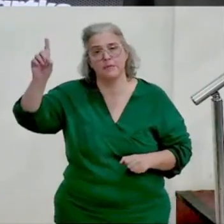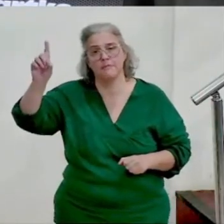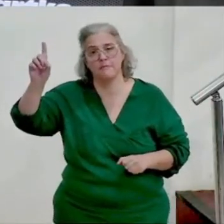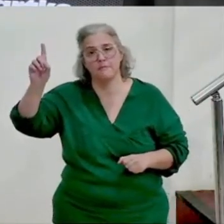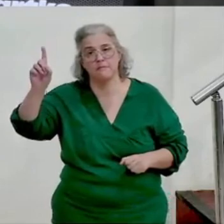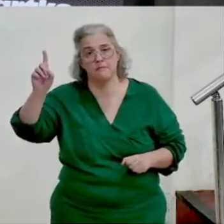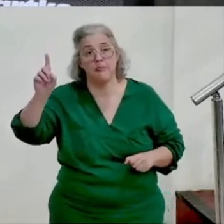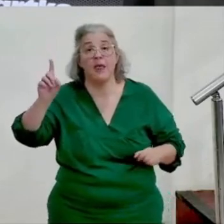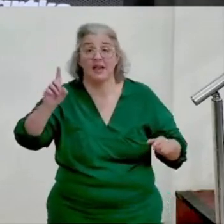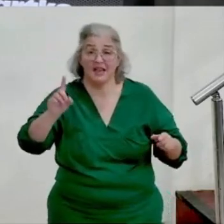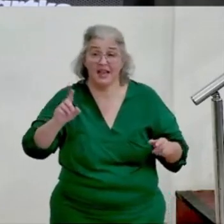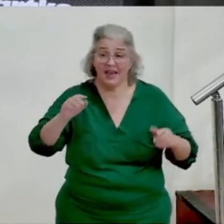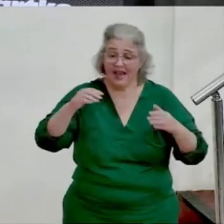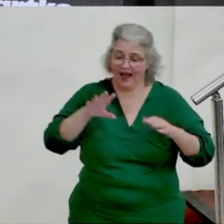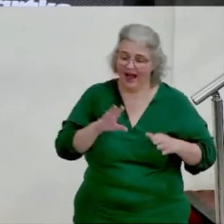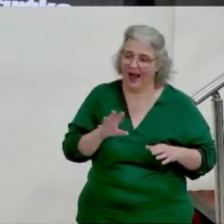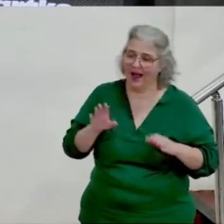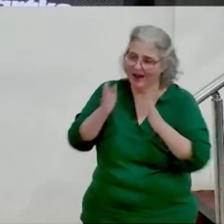adorar o Criador.